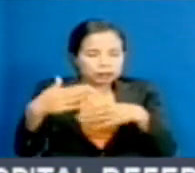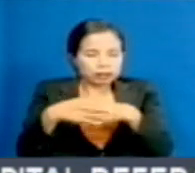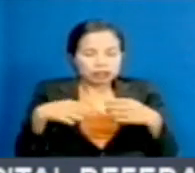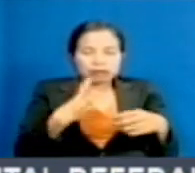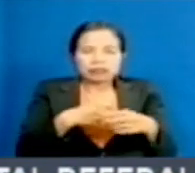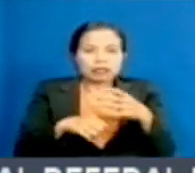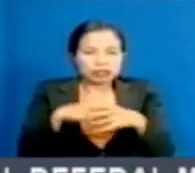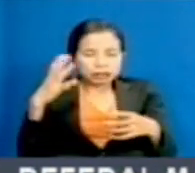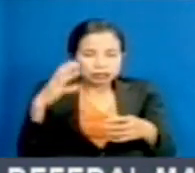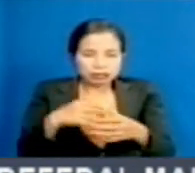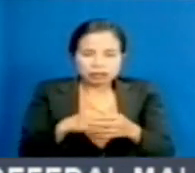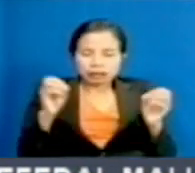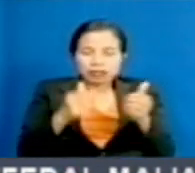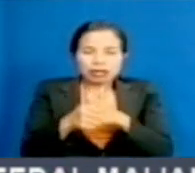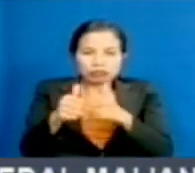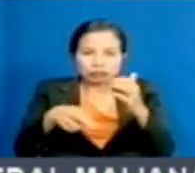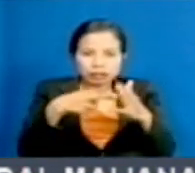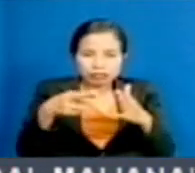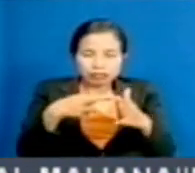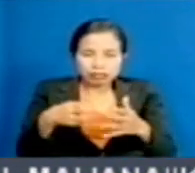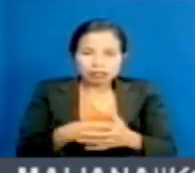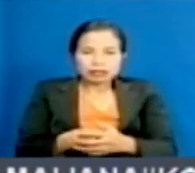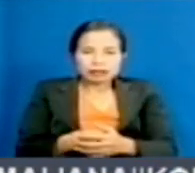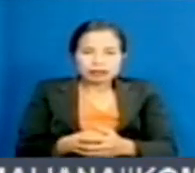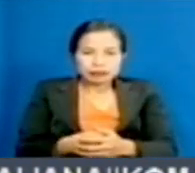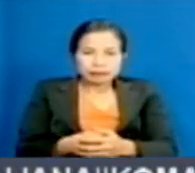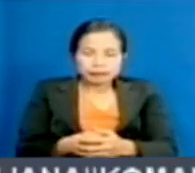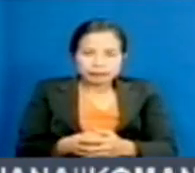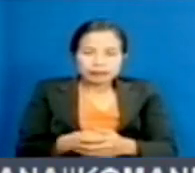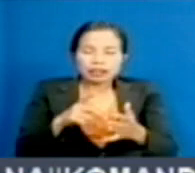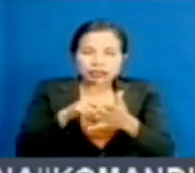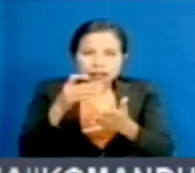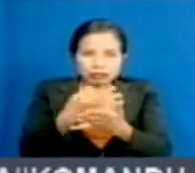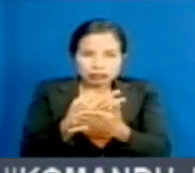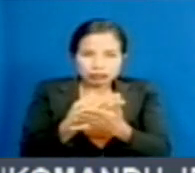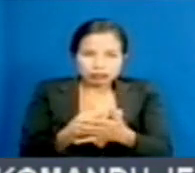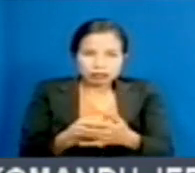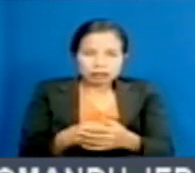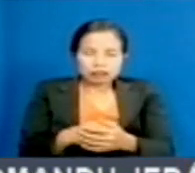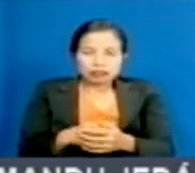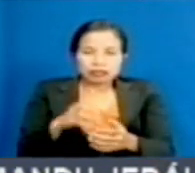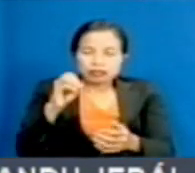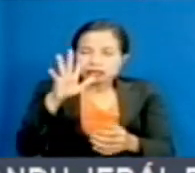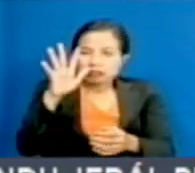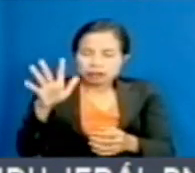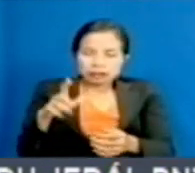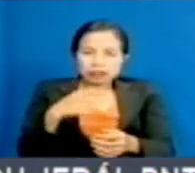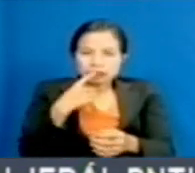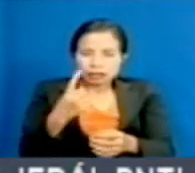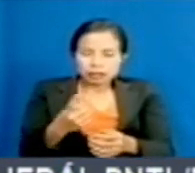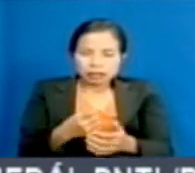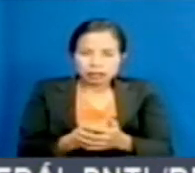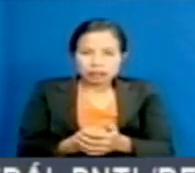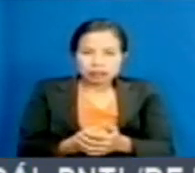si hasai. Nebe la kumpri regar nebe husi det te, sira se kono multa. Motorista 05, Lorenzo da Costa,